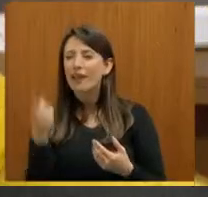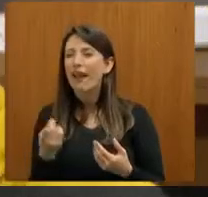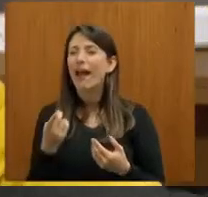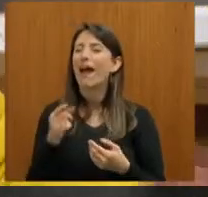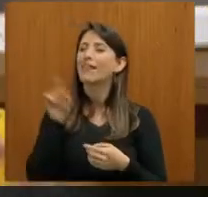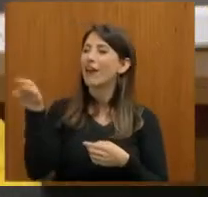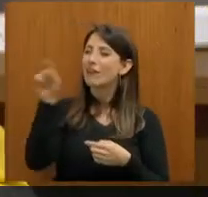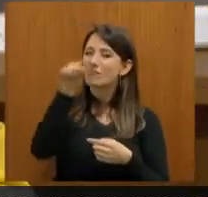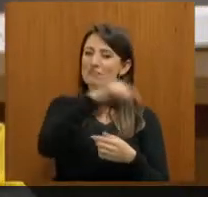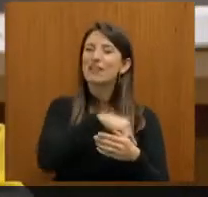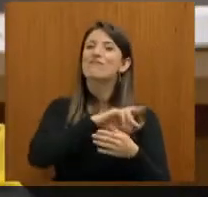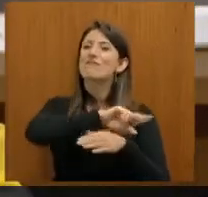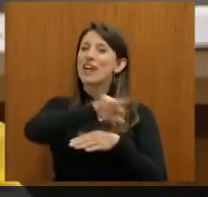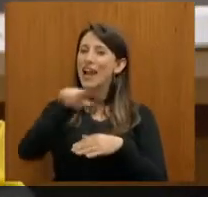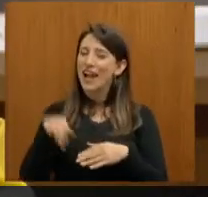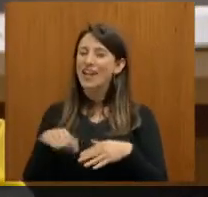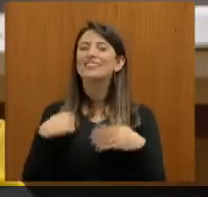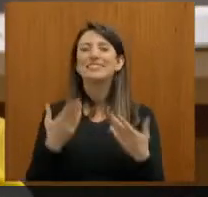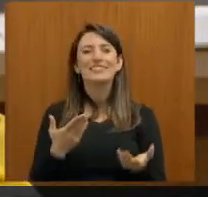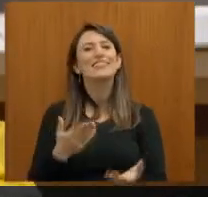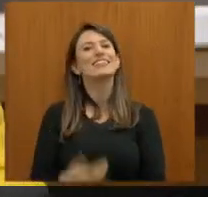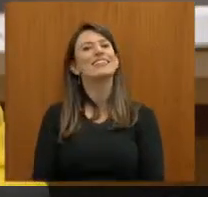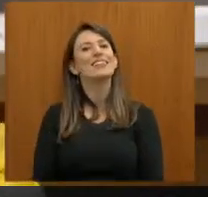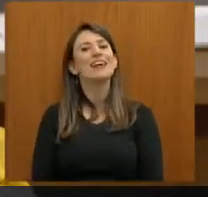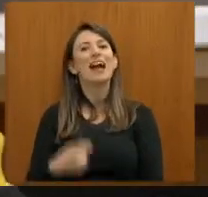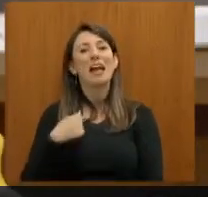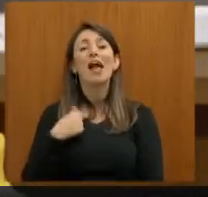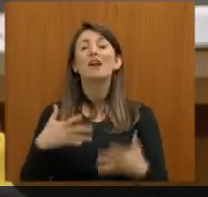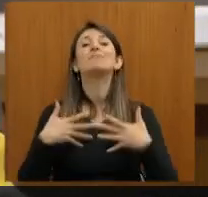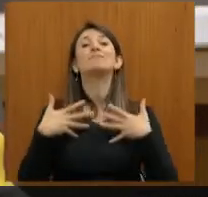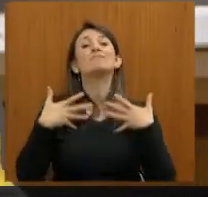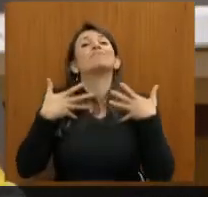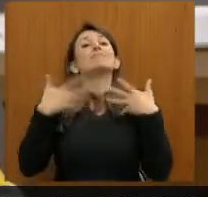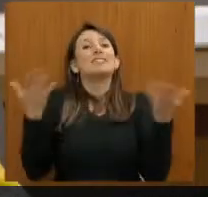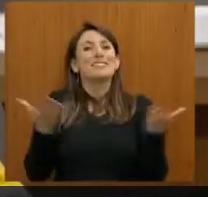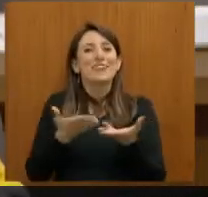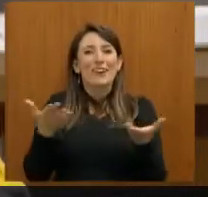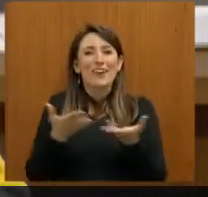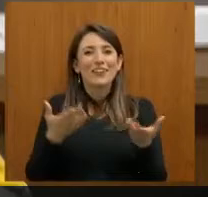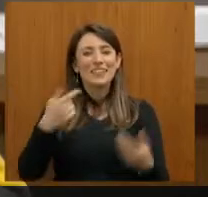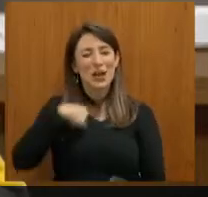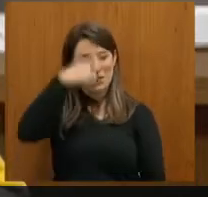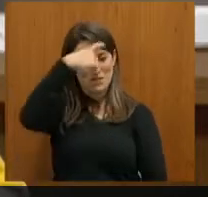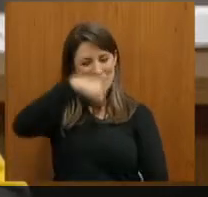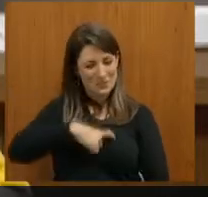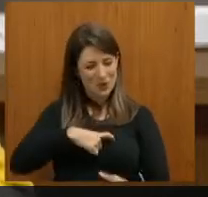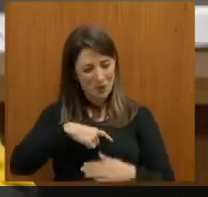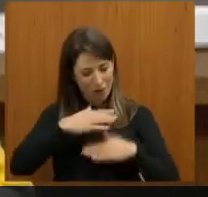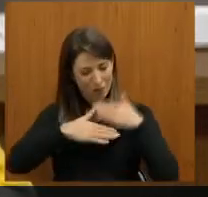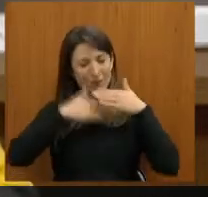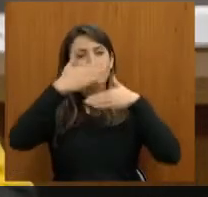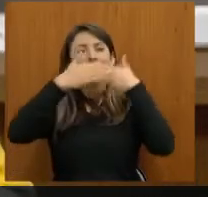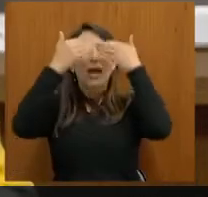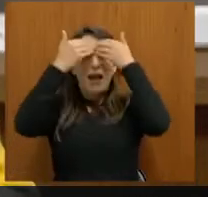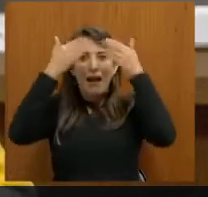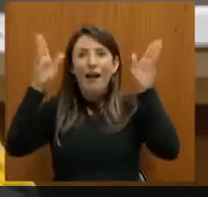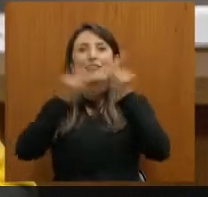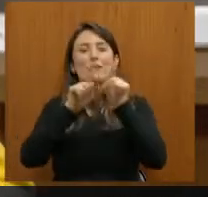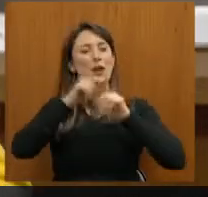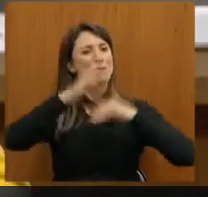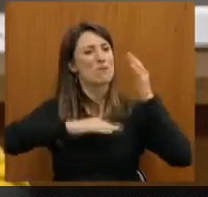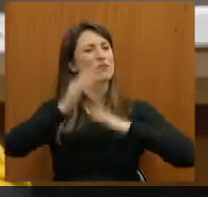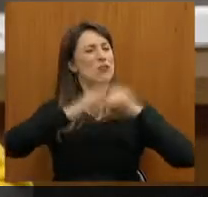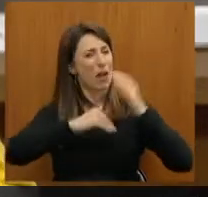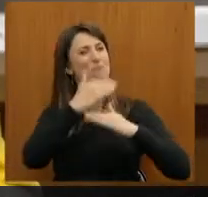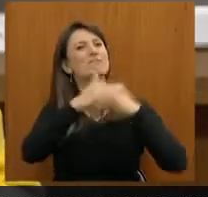e a outra e eu tive no engrandecimento hoje como pessoa e com profissional eu estou